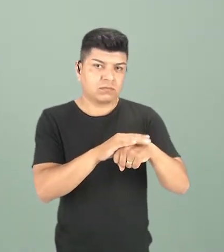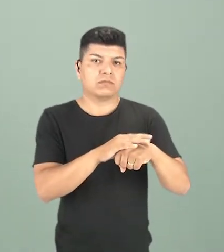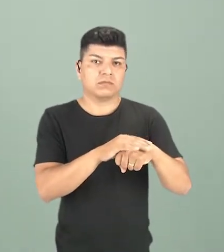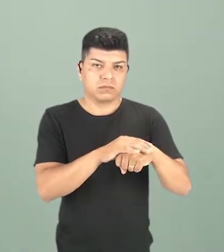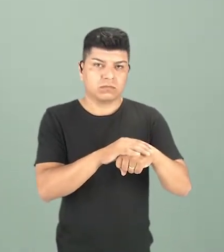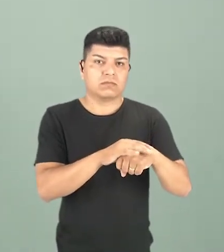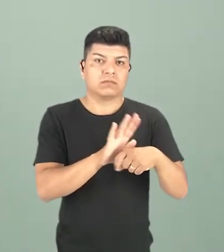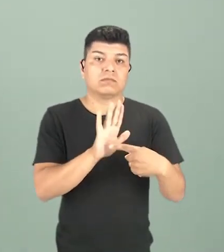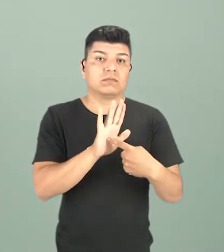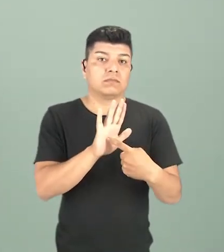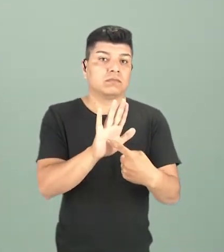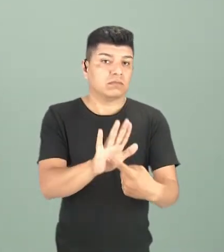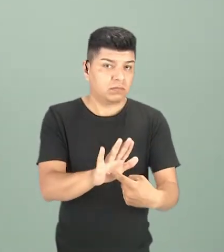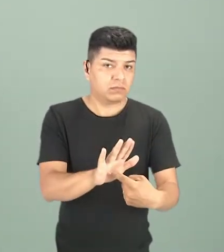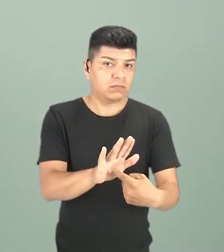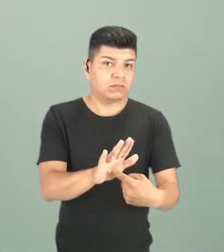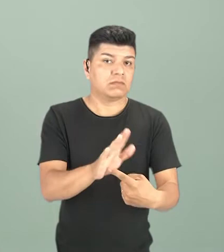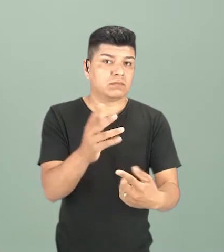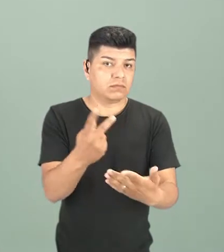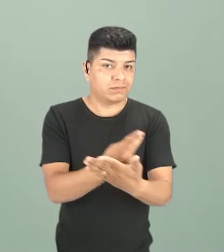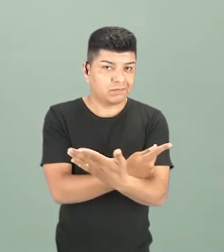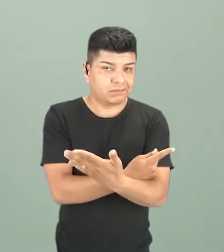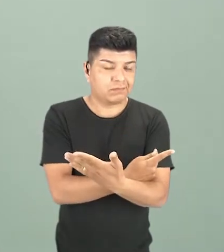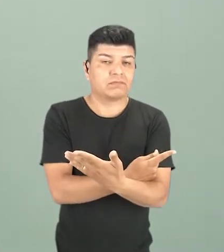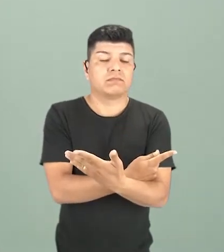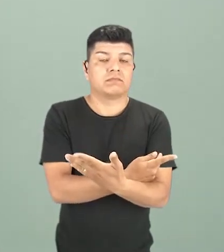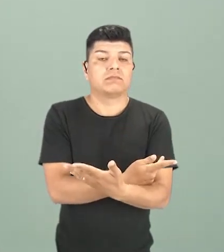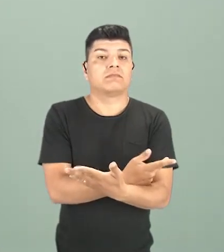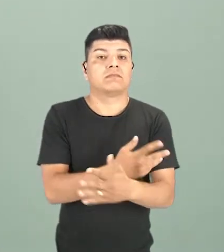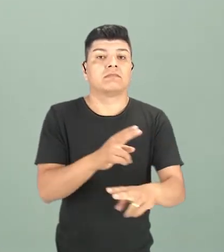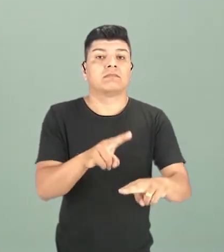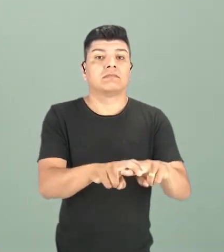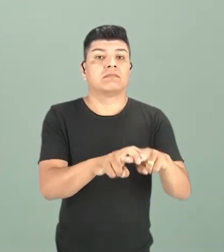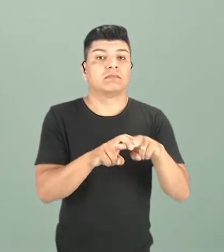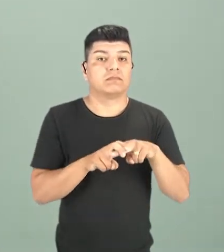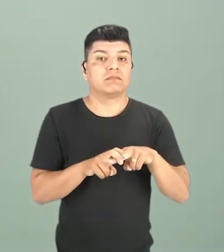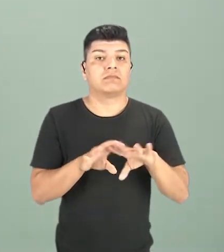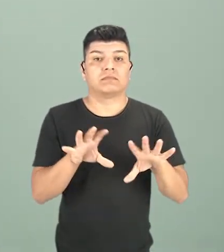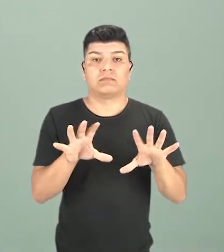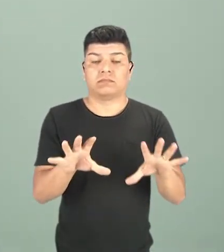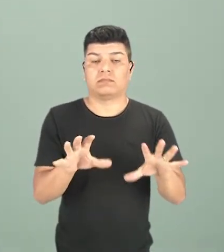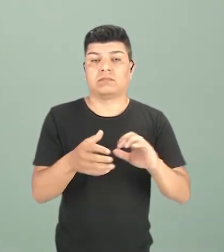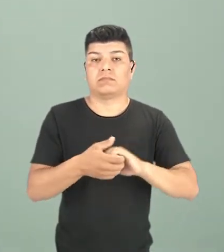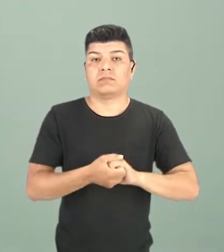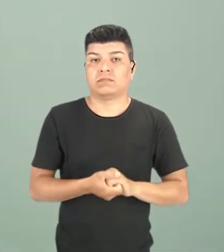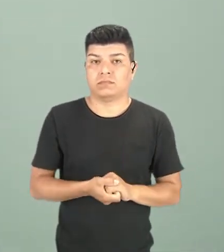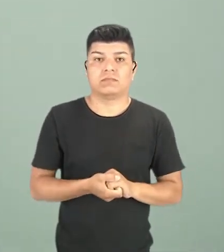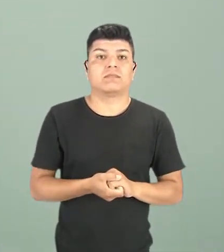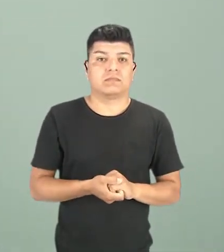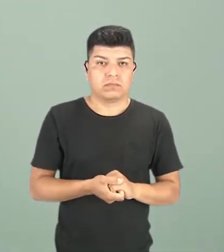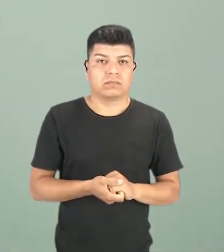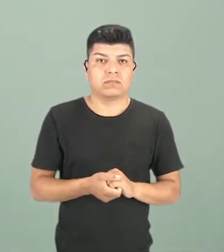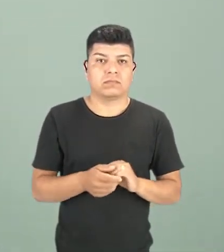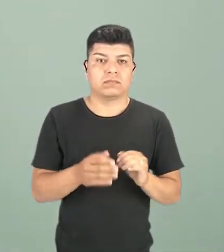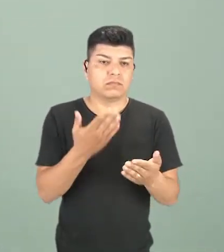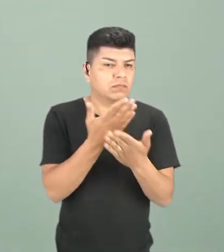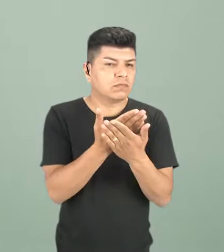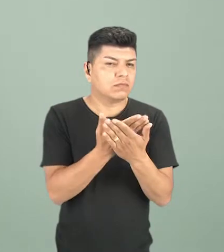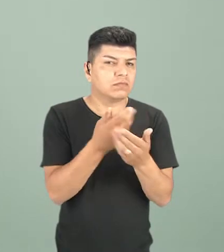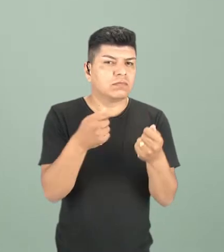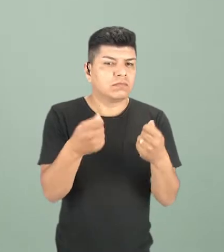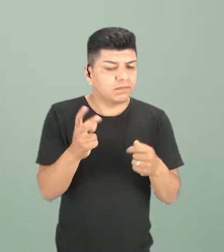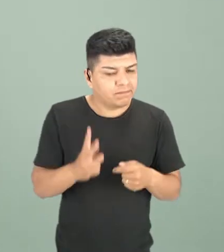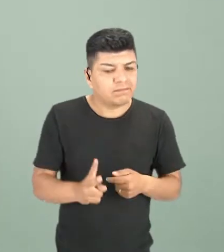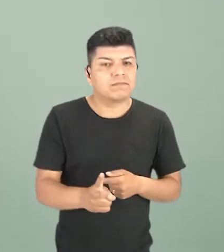acometido. Então, nesse processo, essa linha de estudo ela tem que ser contínua. Você tem que vir estudando